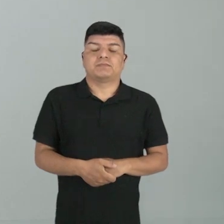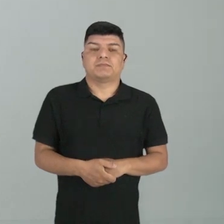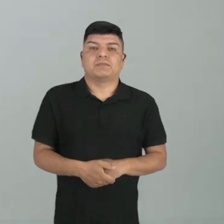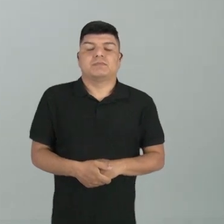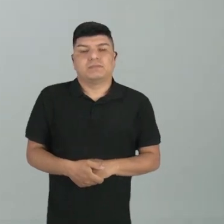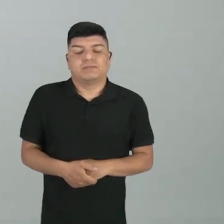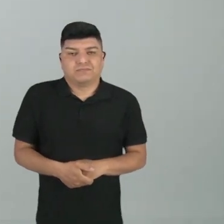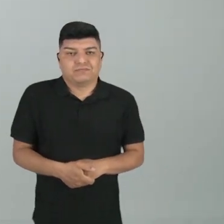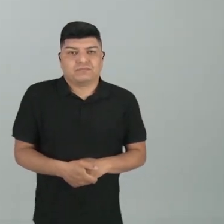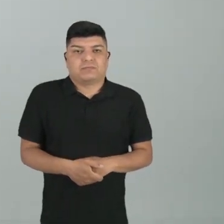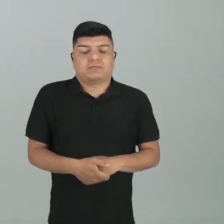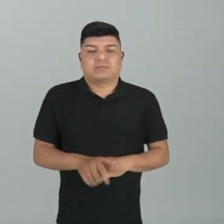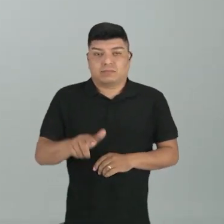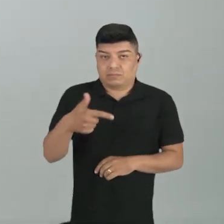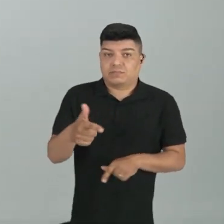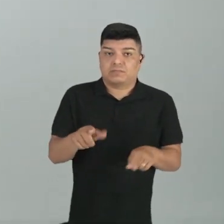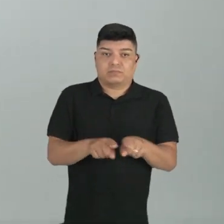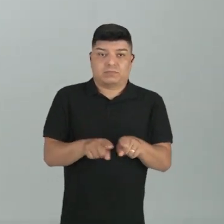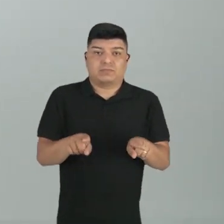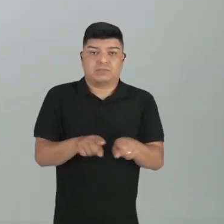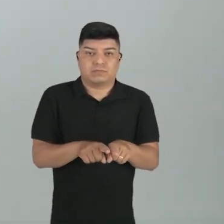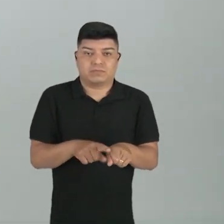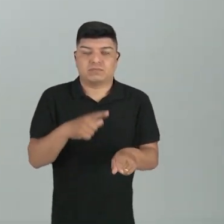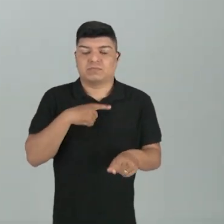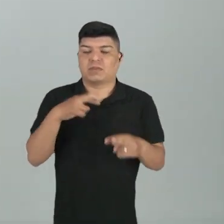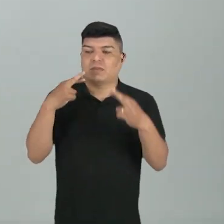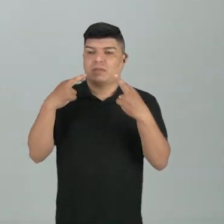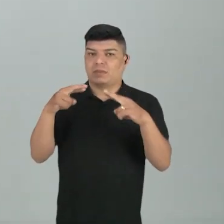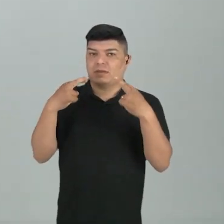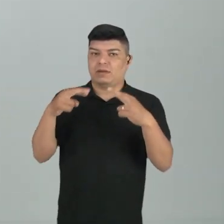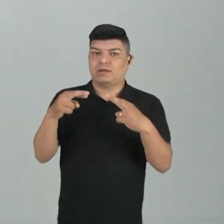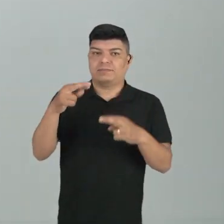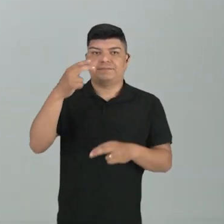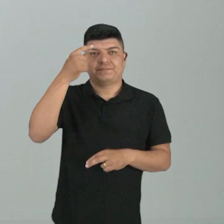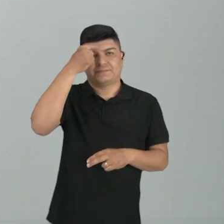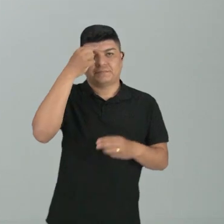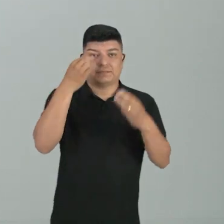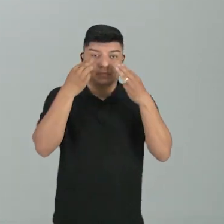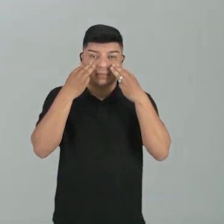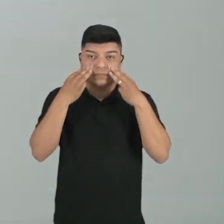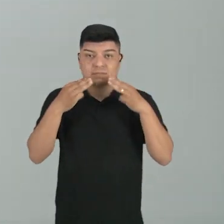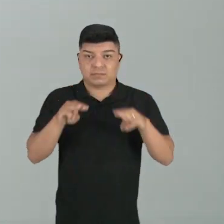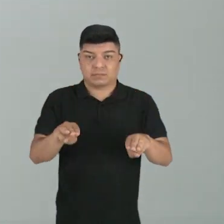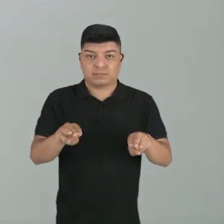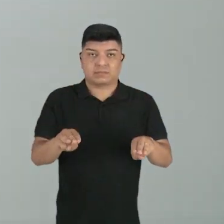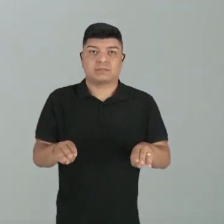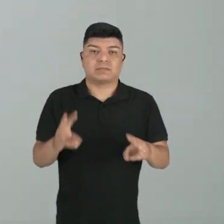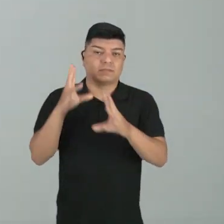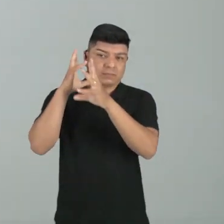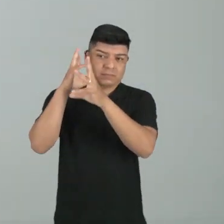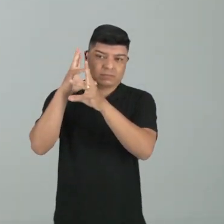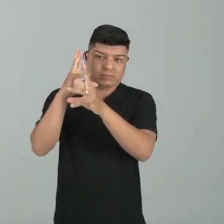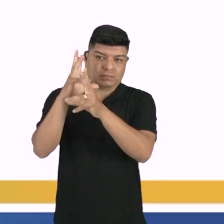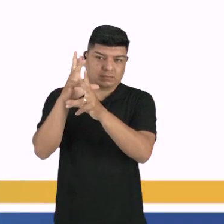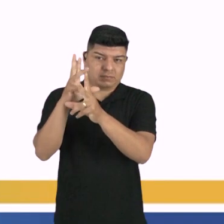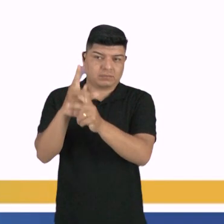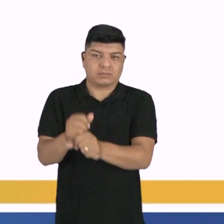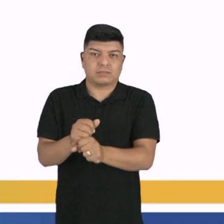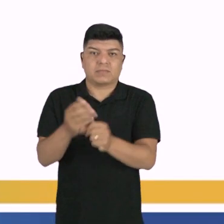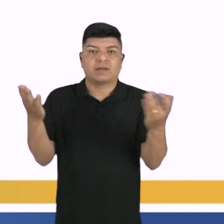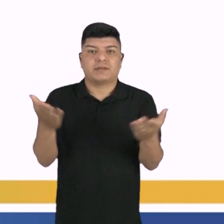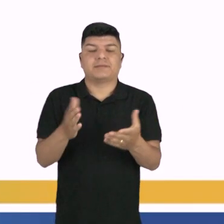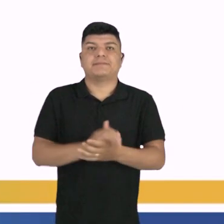toda uma sociedade. Por isso que para ele, um bom governante não era necessariamente um